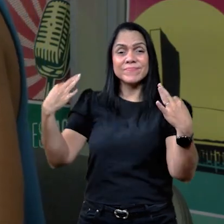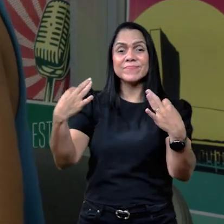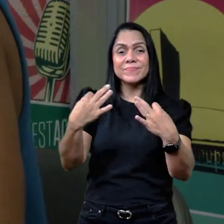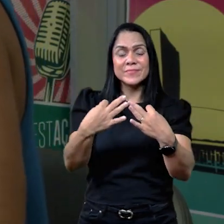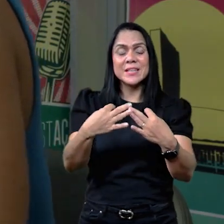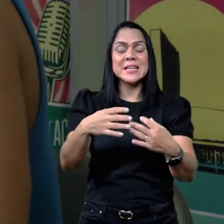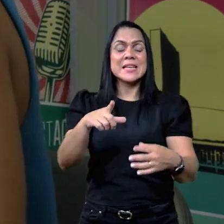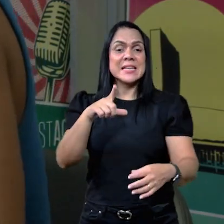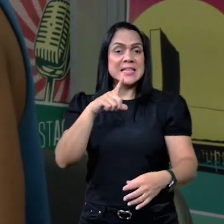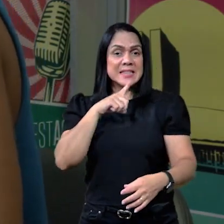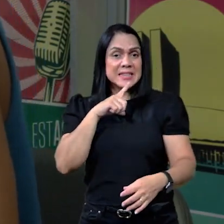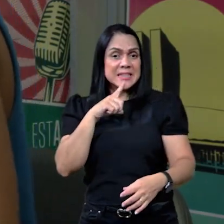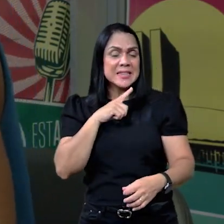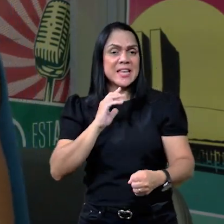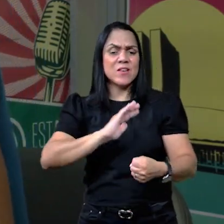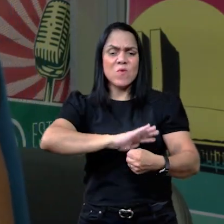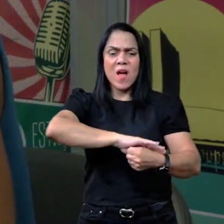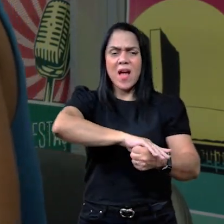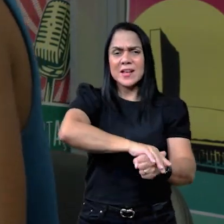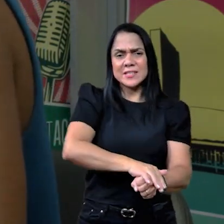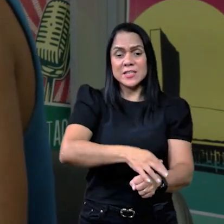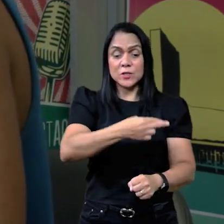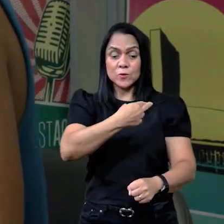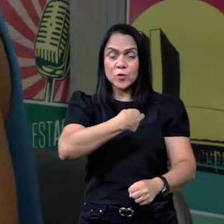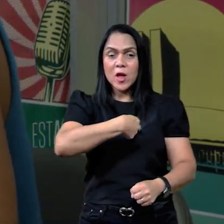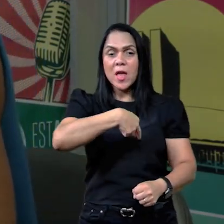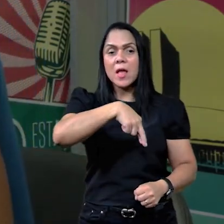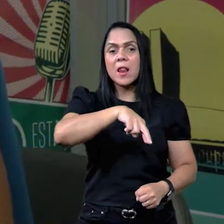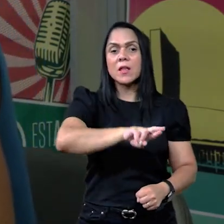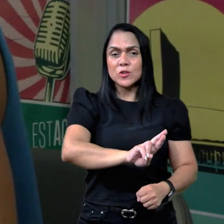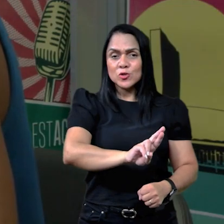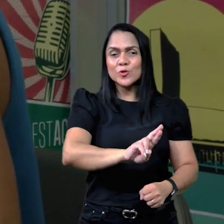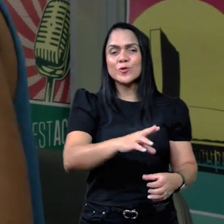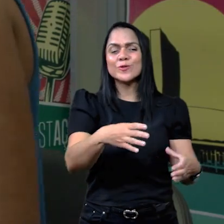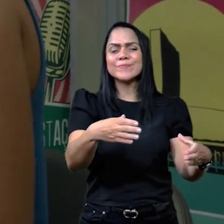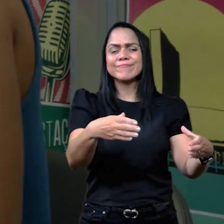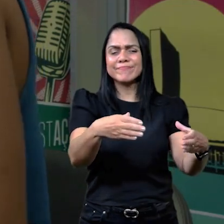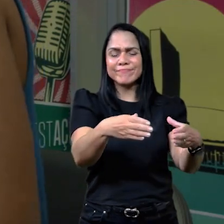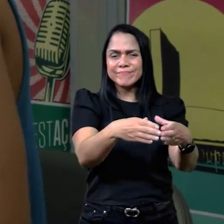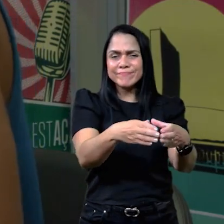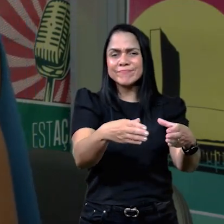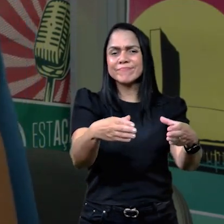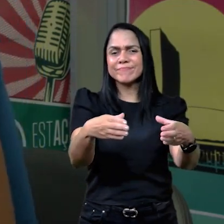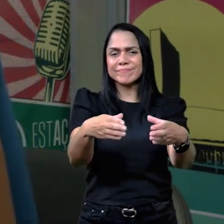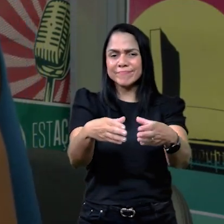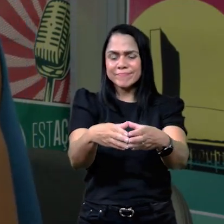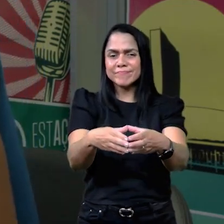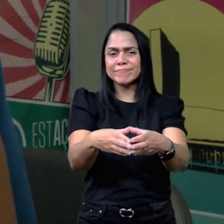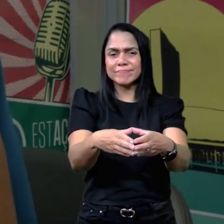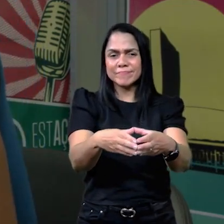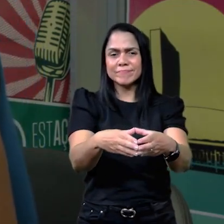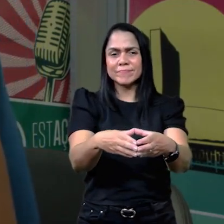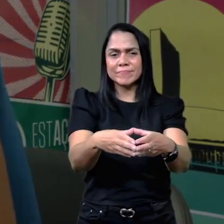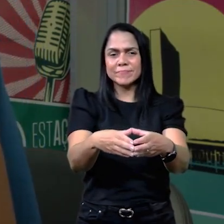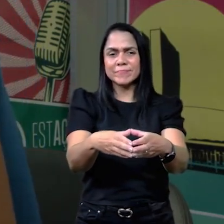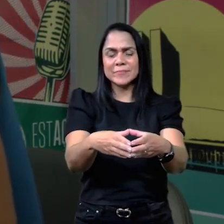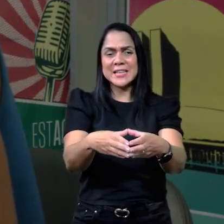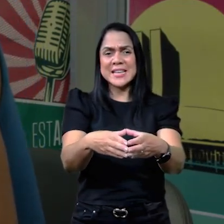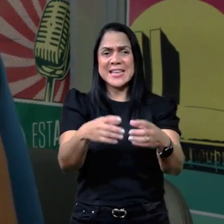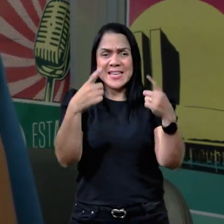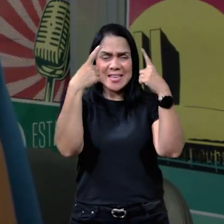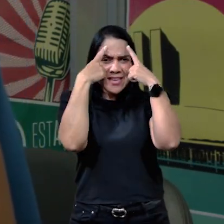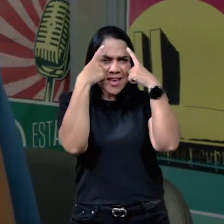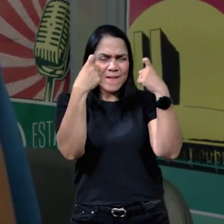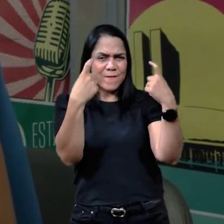racismo religioso, que é essa violência dirigida à religiosidade, né, dos povos afrodiaspóricos.